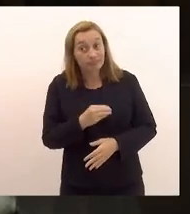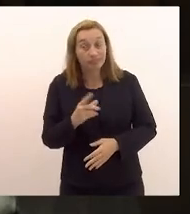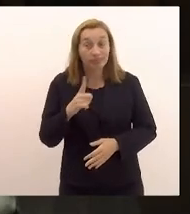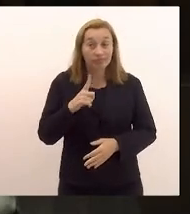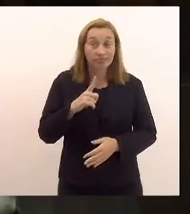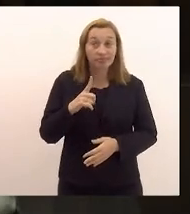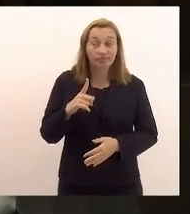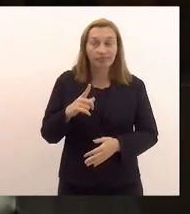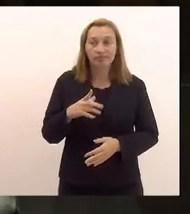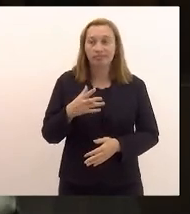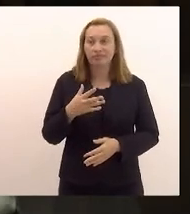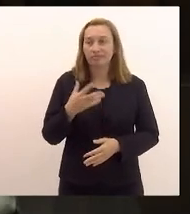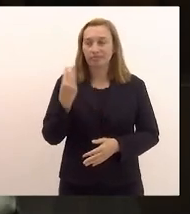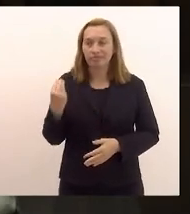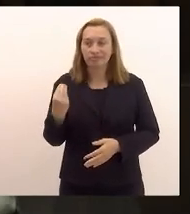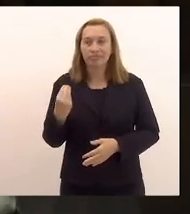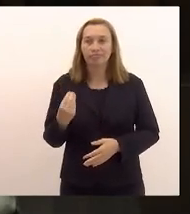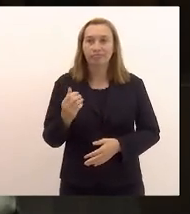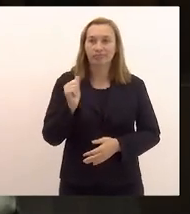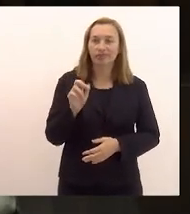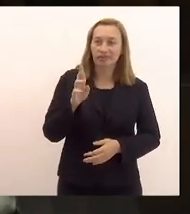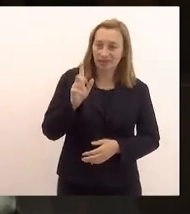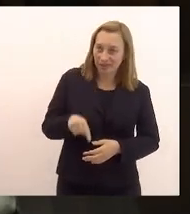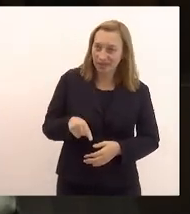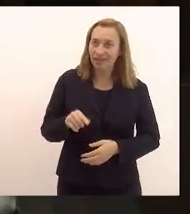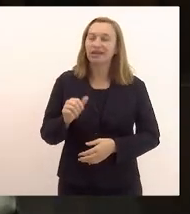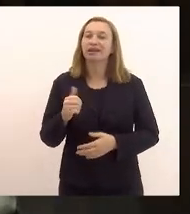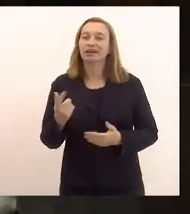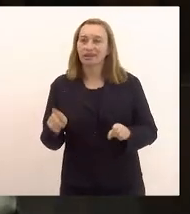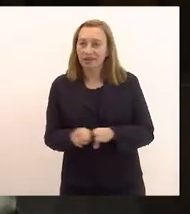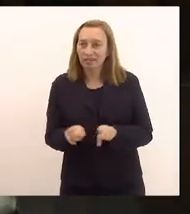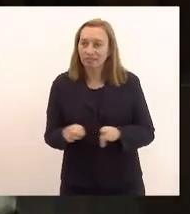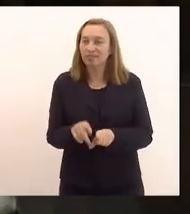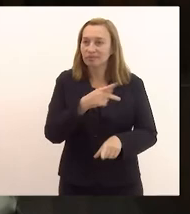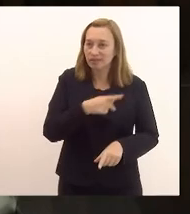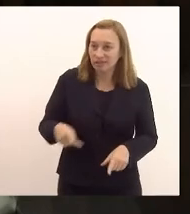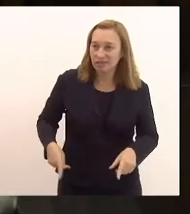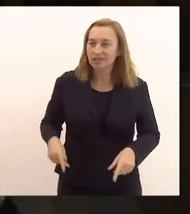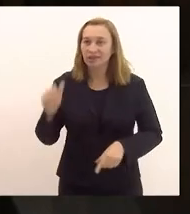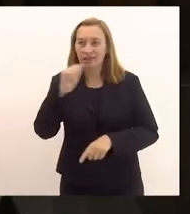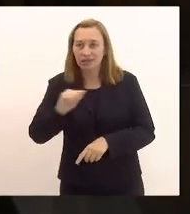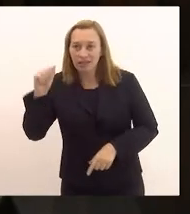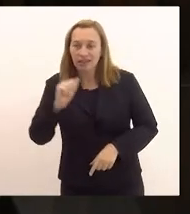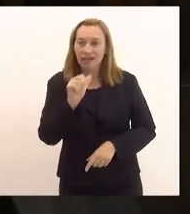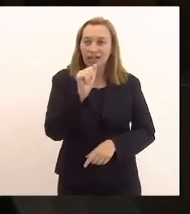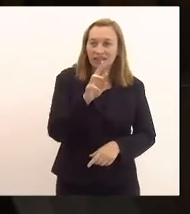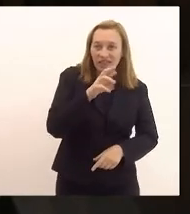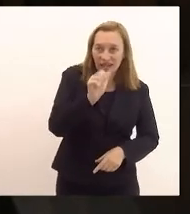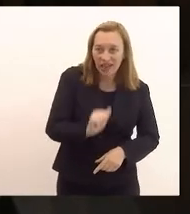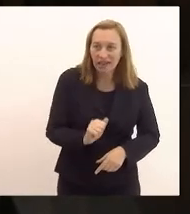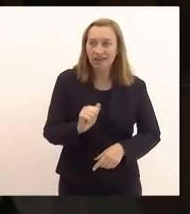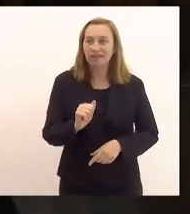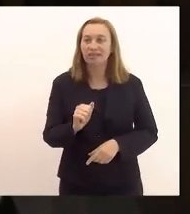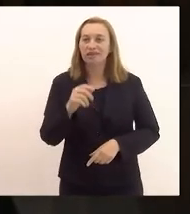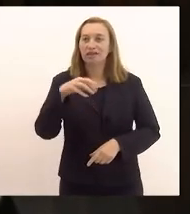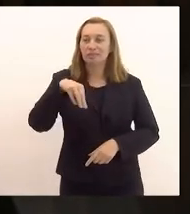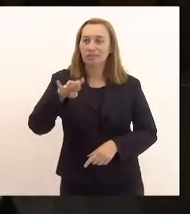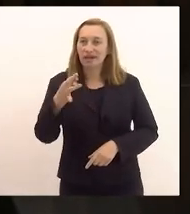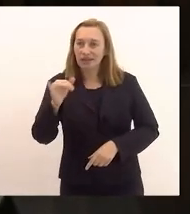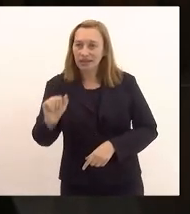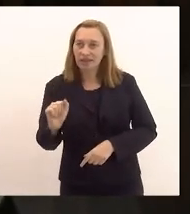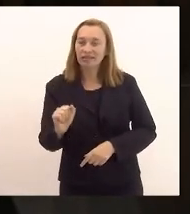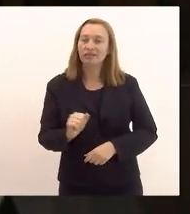mas eu vou citar quem eu vejo vejo aqui o André Castro que também foi presidente da associação Andreia Sena Maria